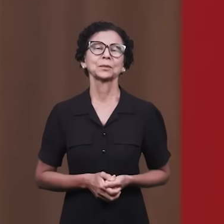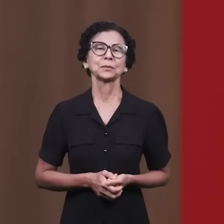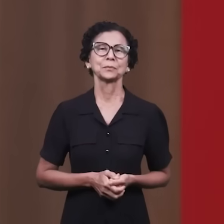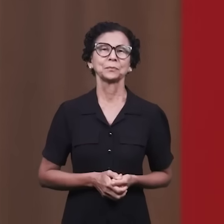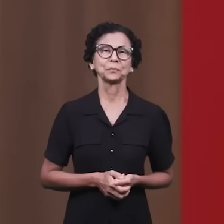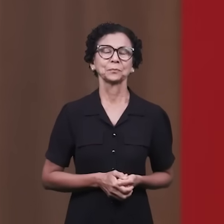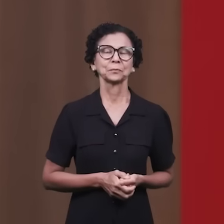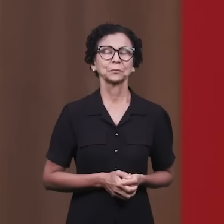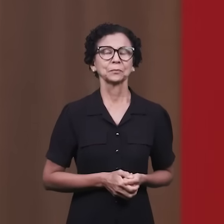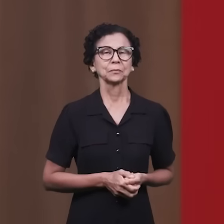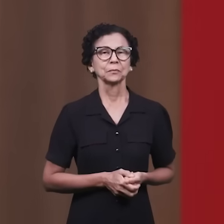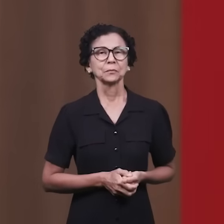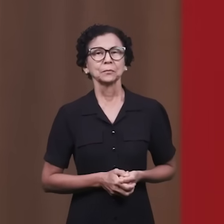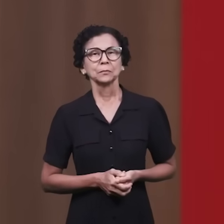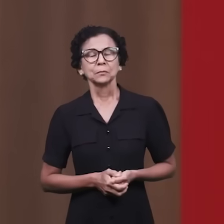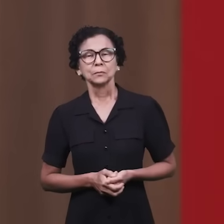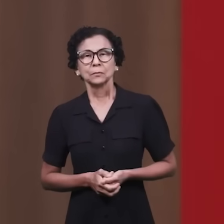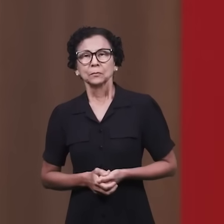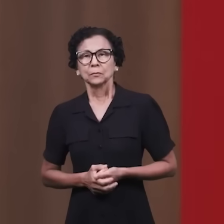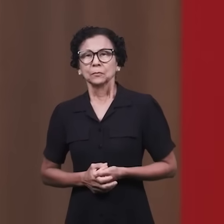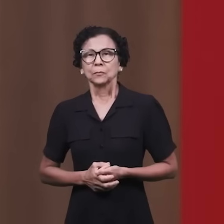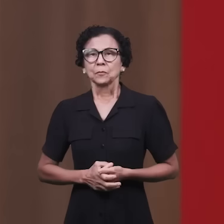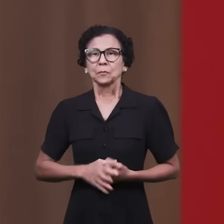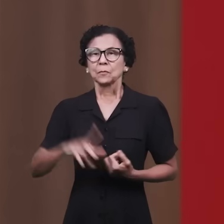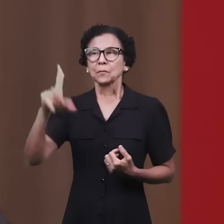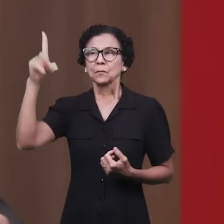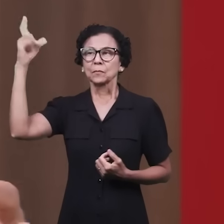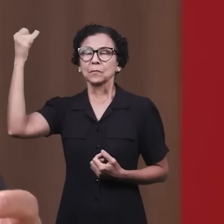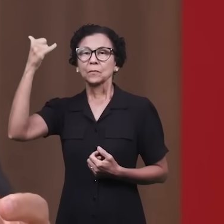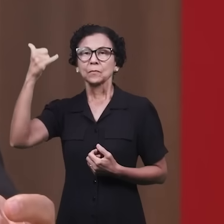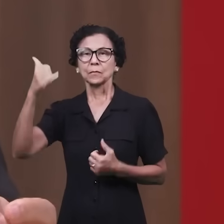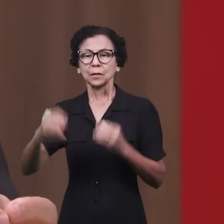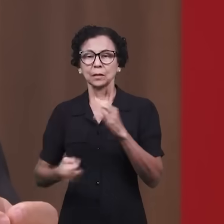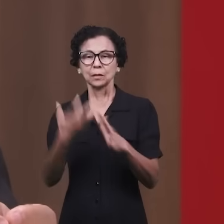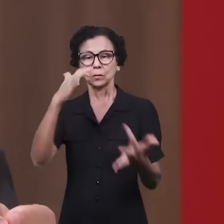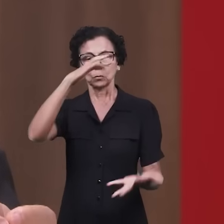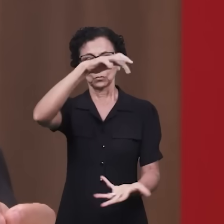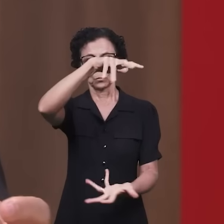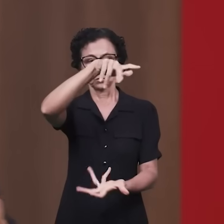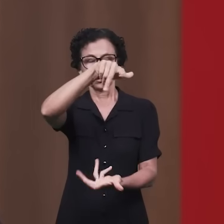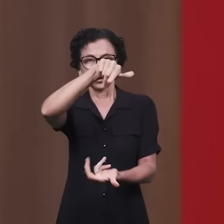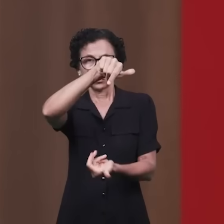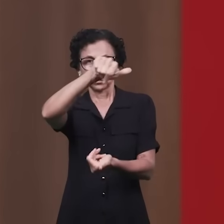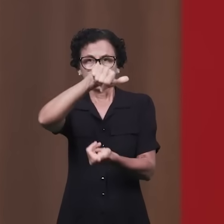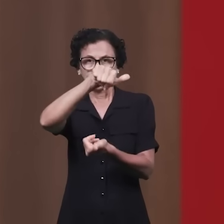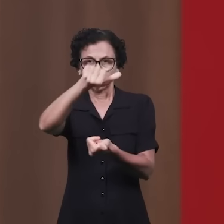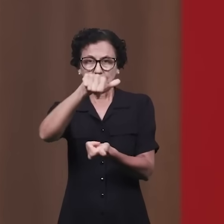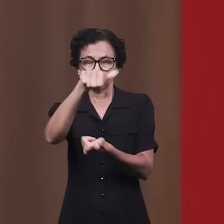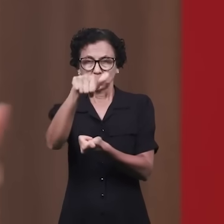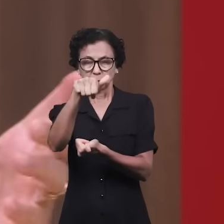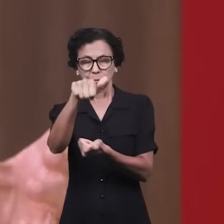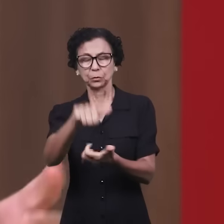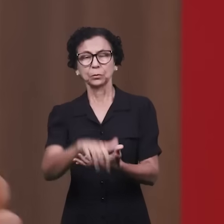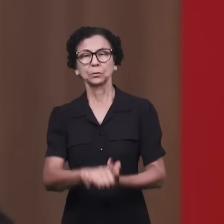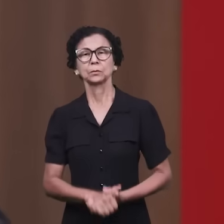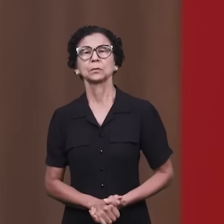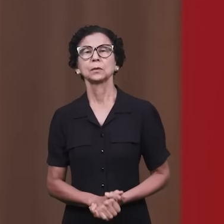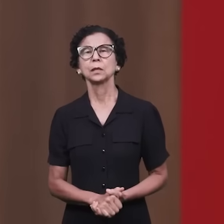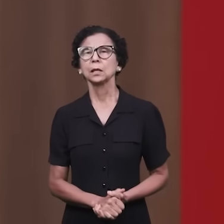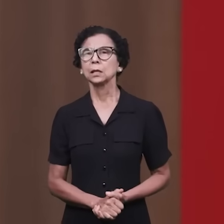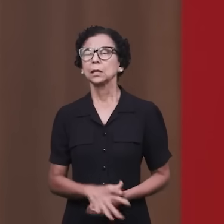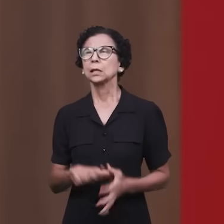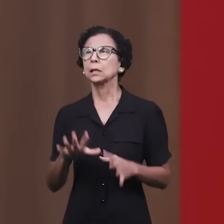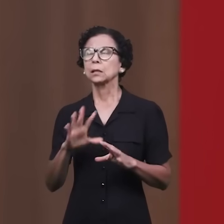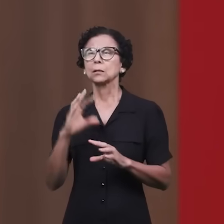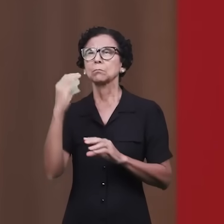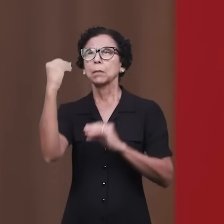essa mesma palavra que fez tudo, ela sustenta os mundos, que o texto fala. Pela palavra, os mundos foram criados. Mas não só isso, o mundo